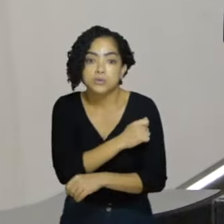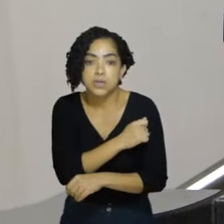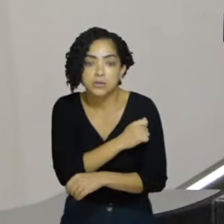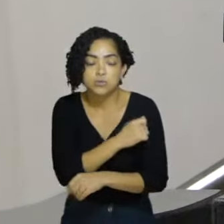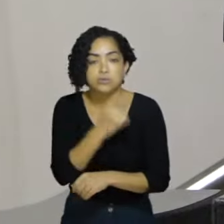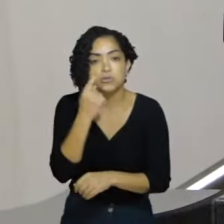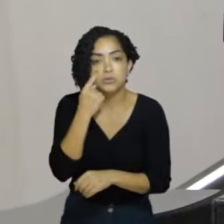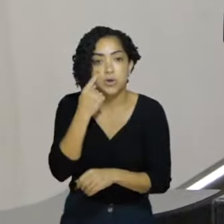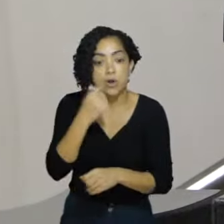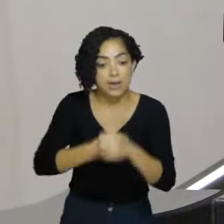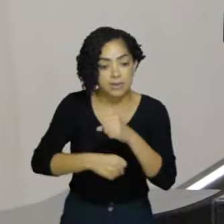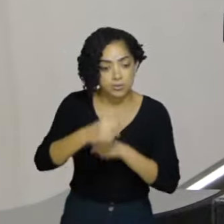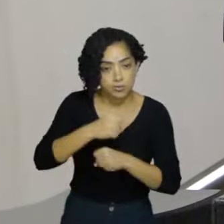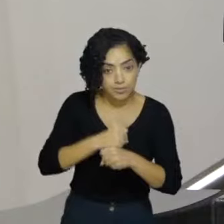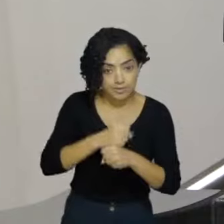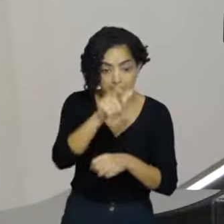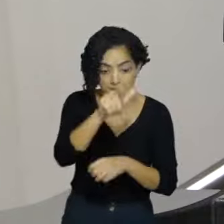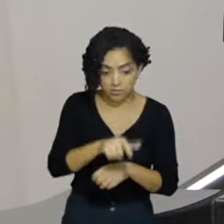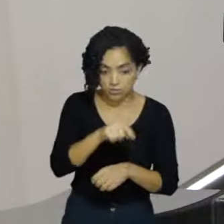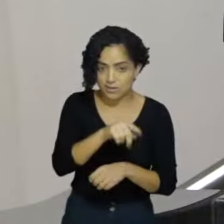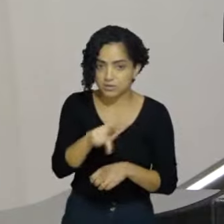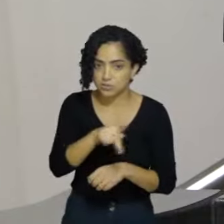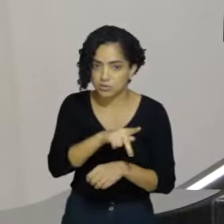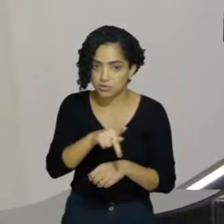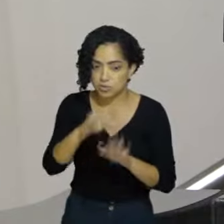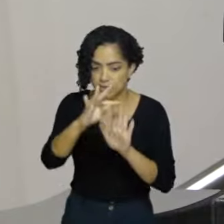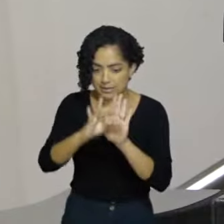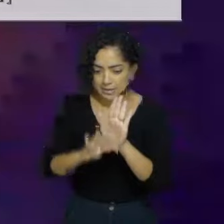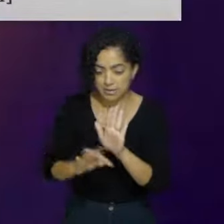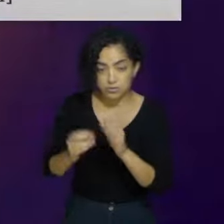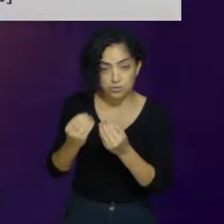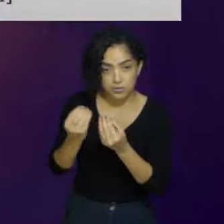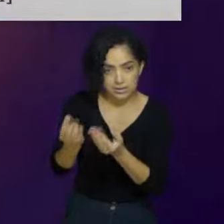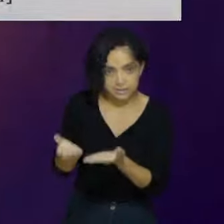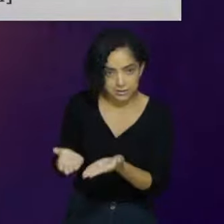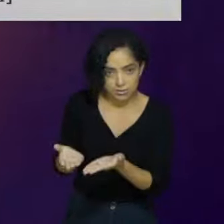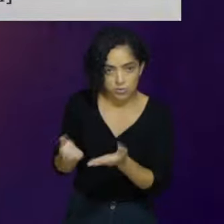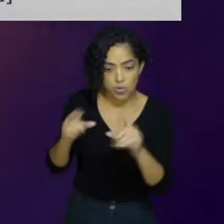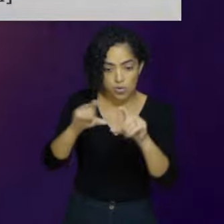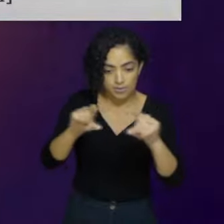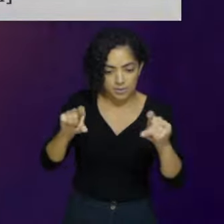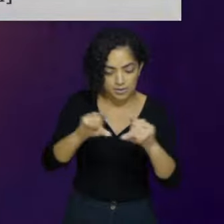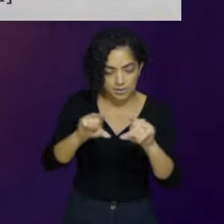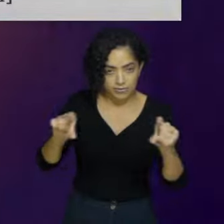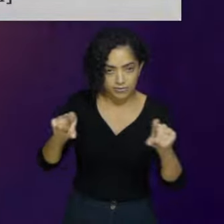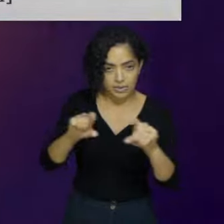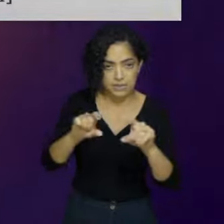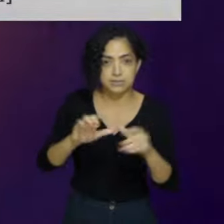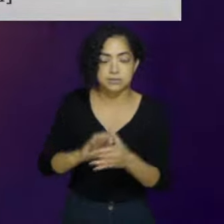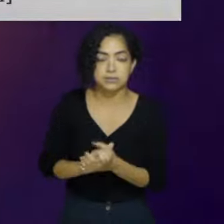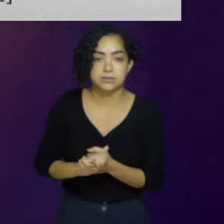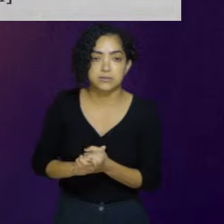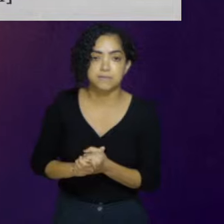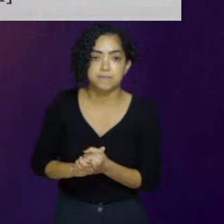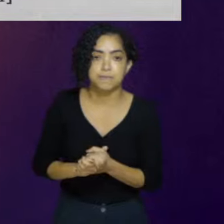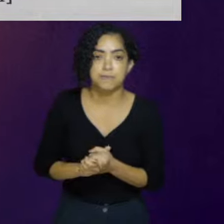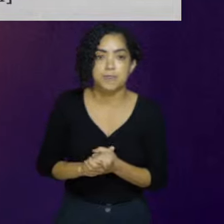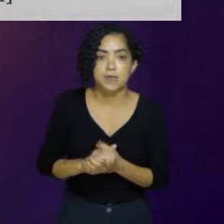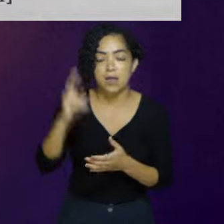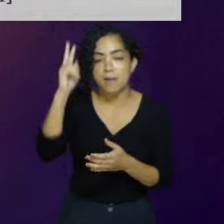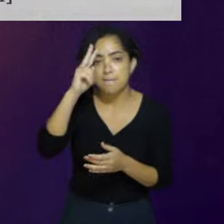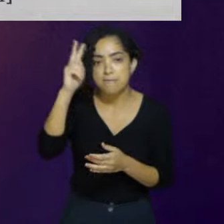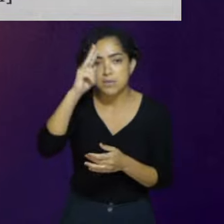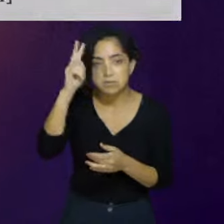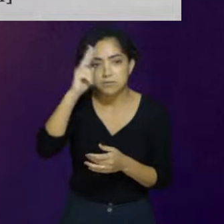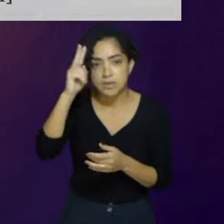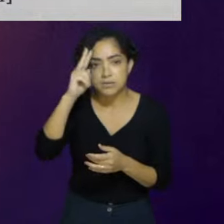só, ano passado, essa professora passou um texto, a primeira frase do texto era assim: uma das primeiras lembranças que eu tenho